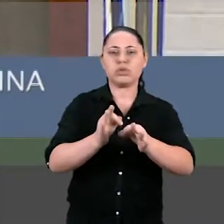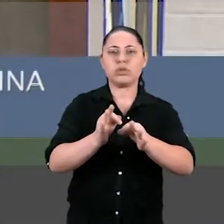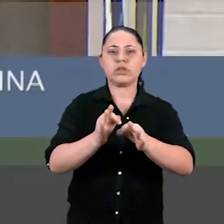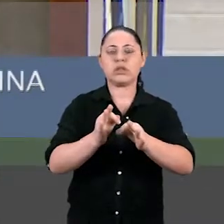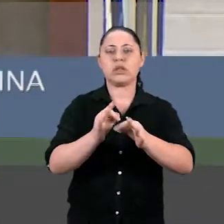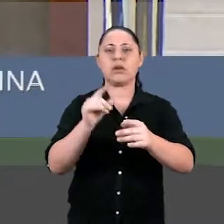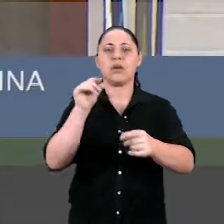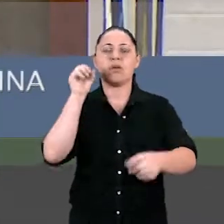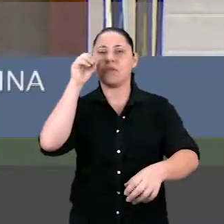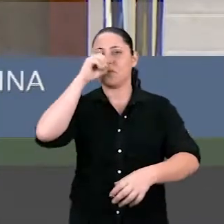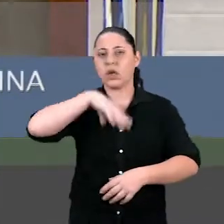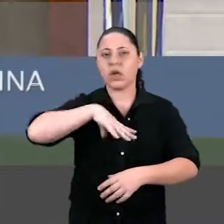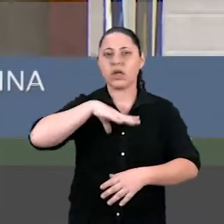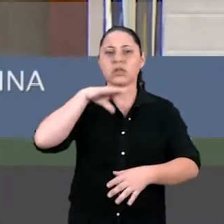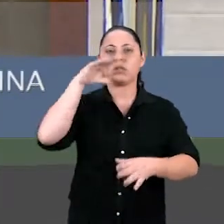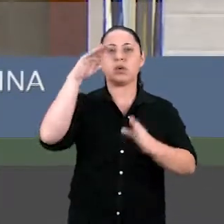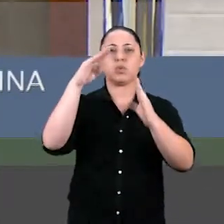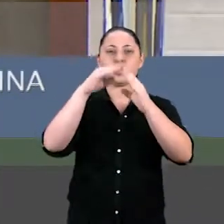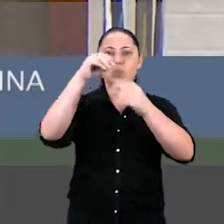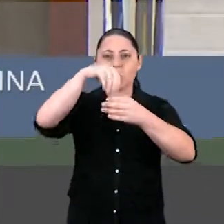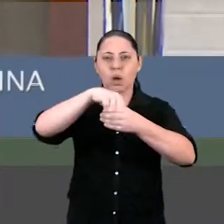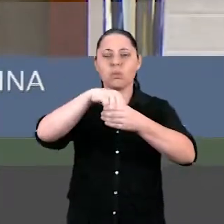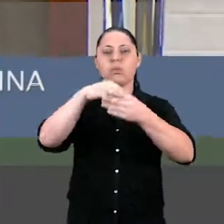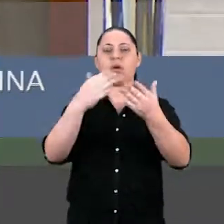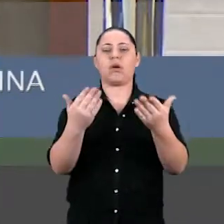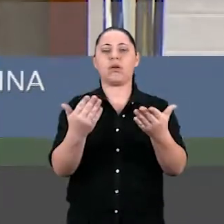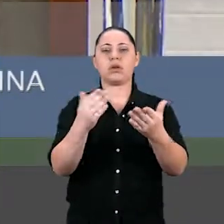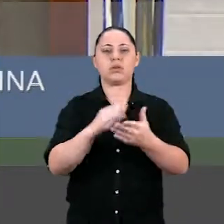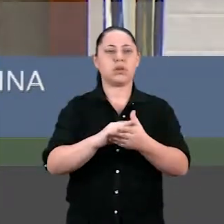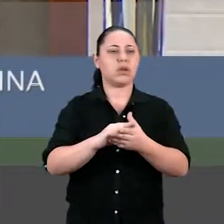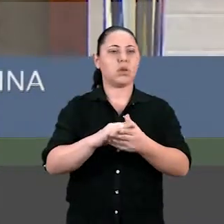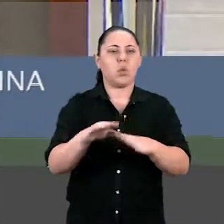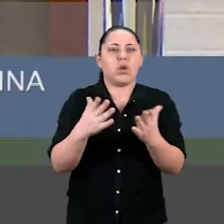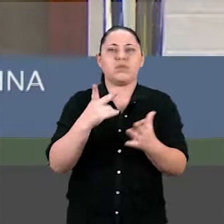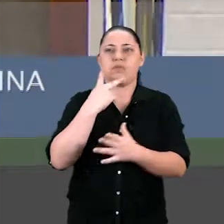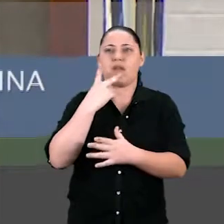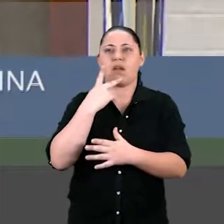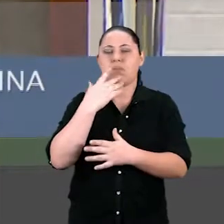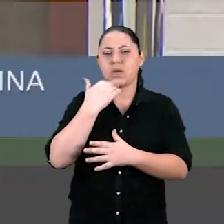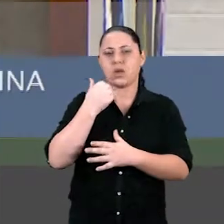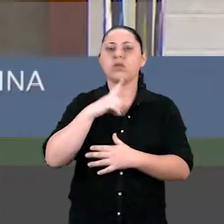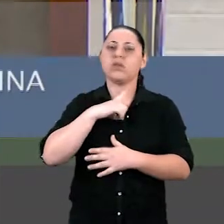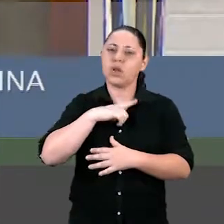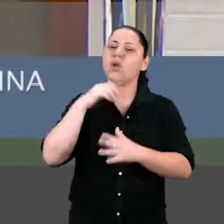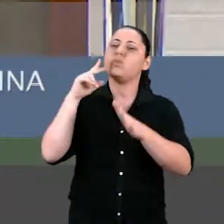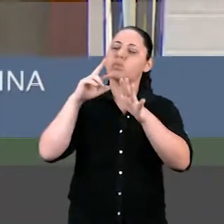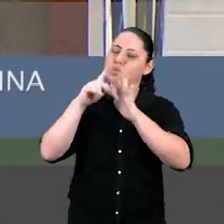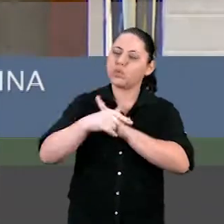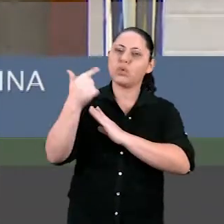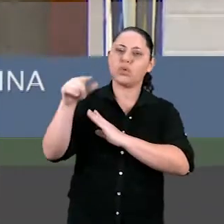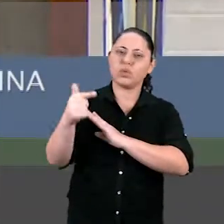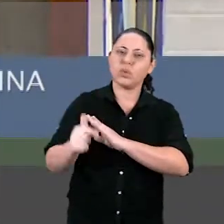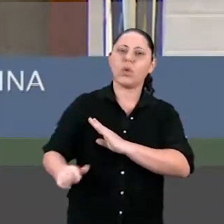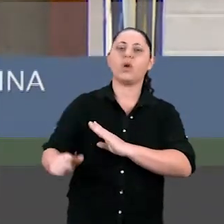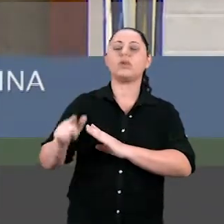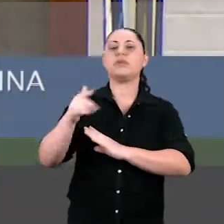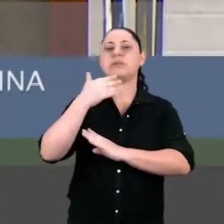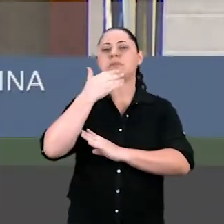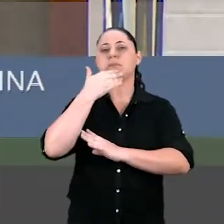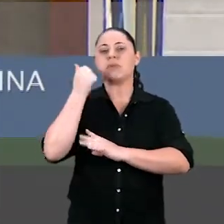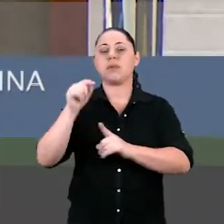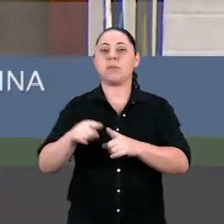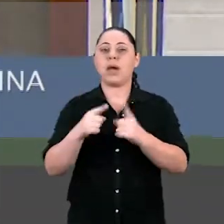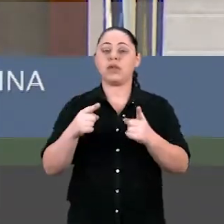violência doméstica, isso já diz tudo. Quando eu digo melhor, existem outros melhores também magistrados brasileiros, mas ele, no